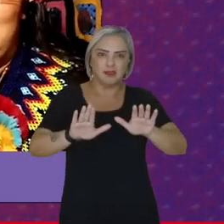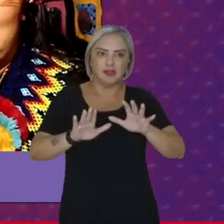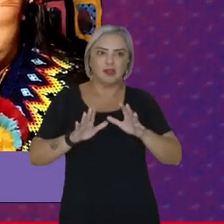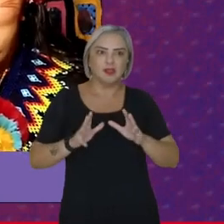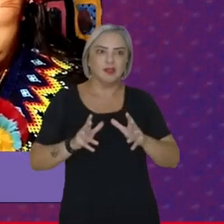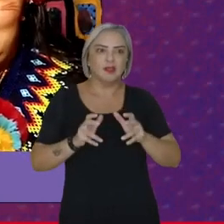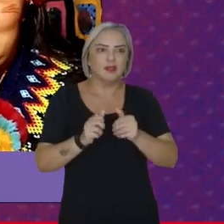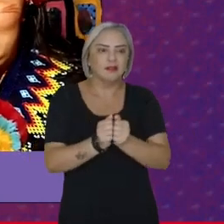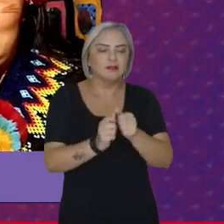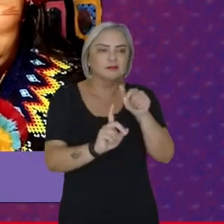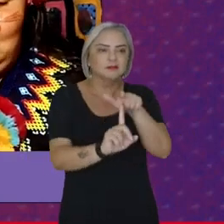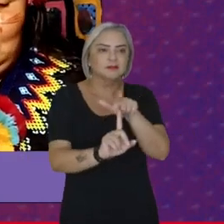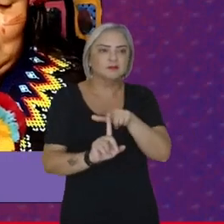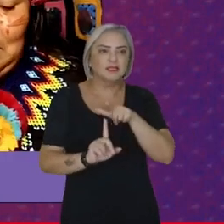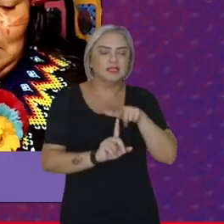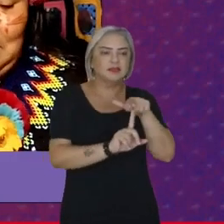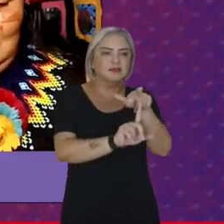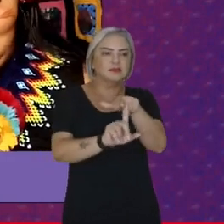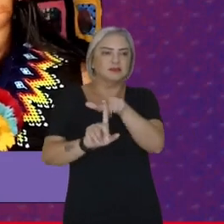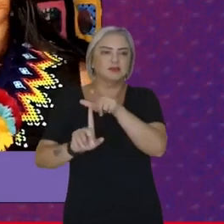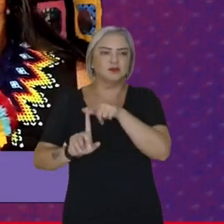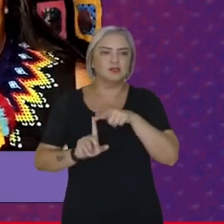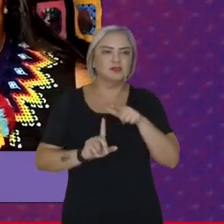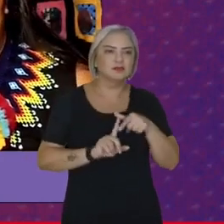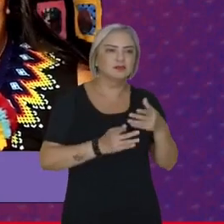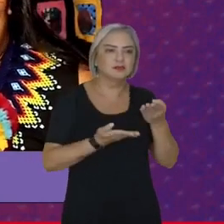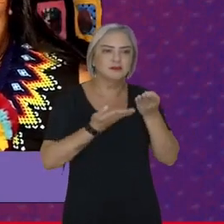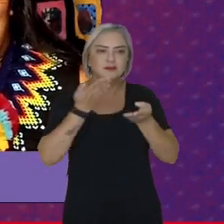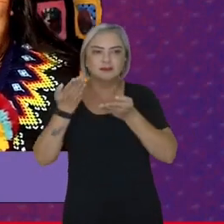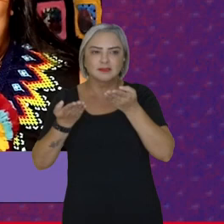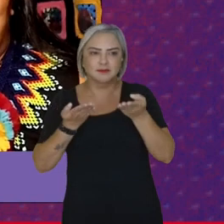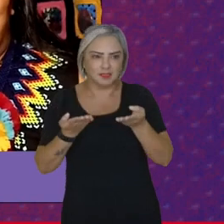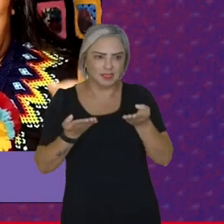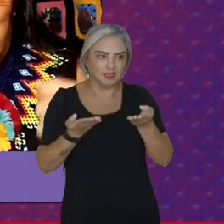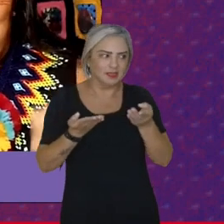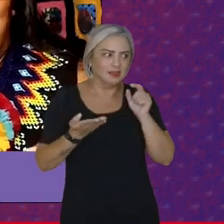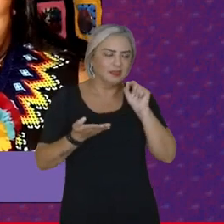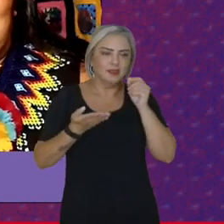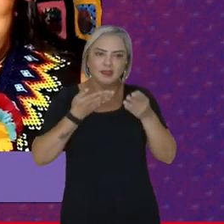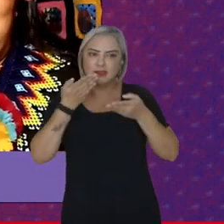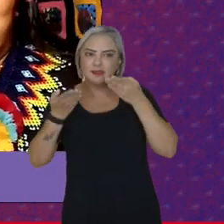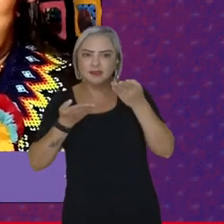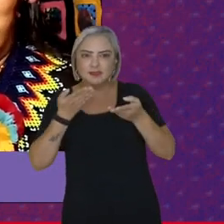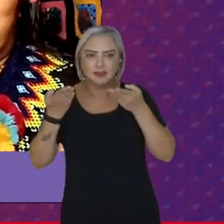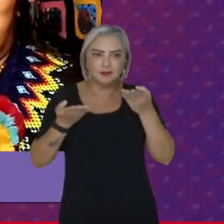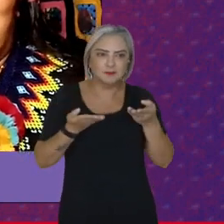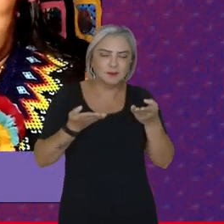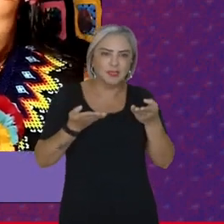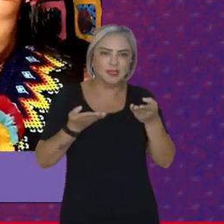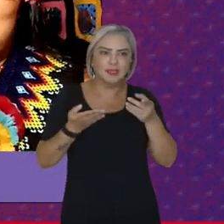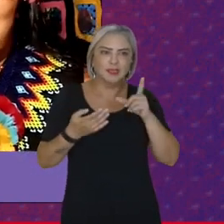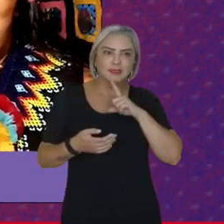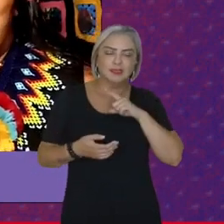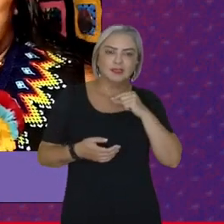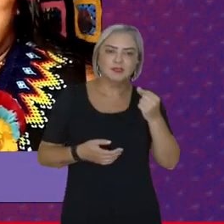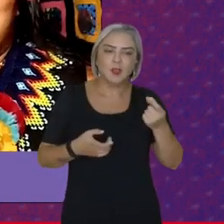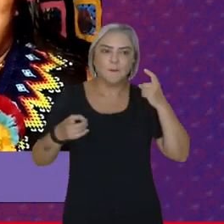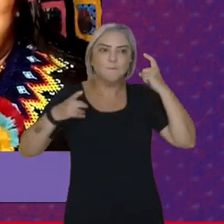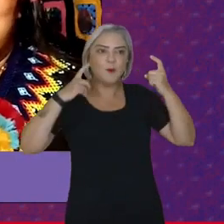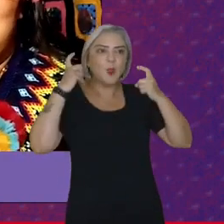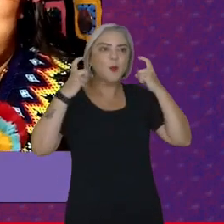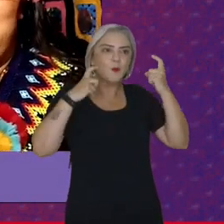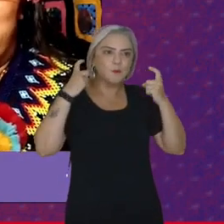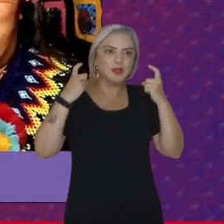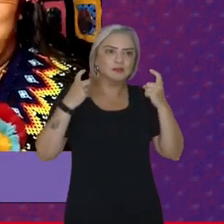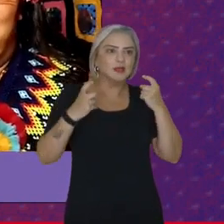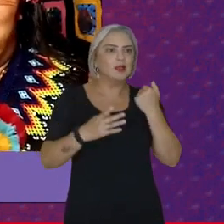todos os tipos de tratamentos. E esse tratamento, além do tratamento, a gente ainda tinha uma preocupação com